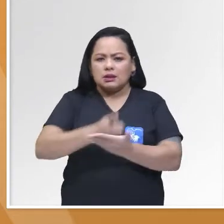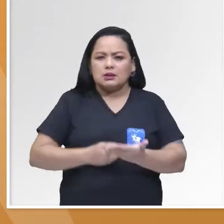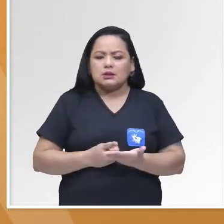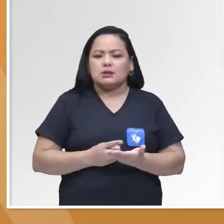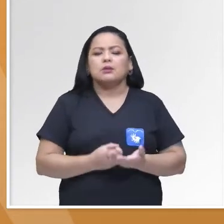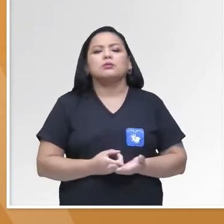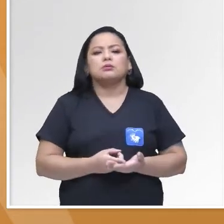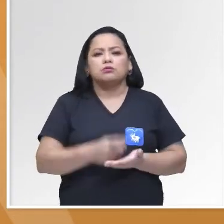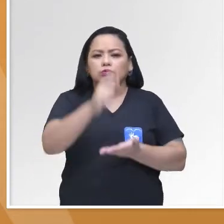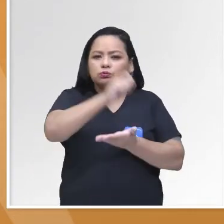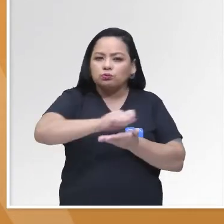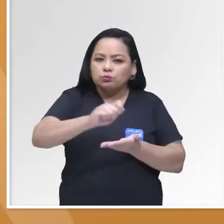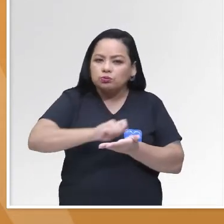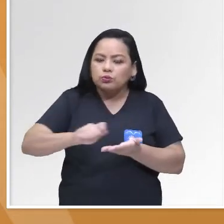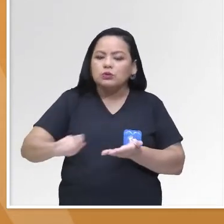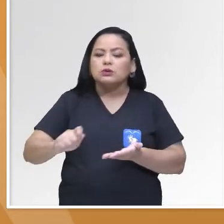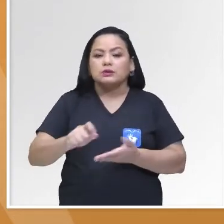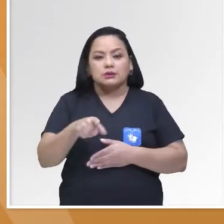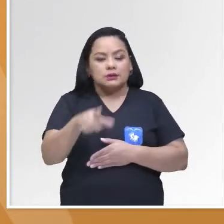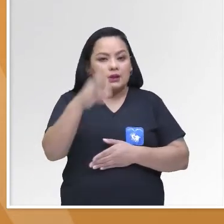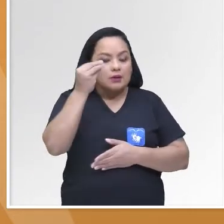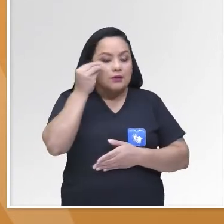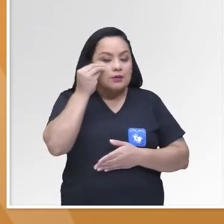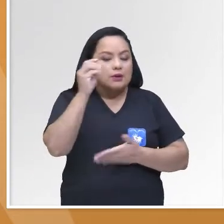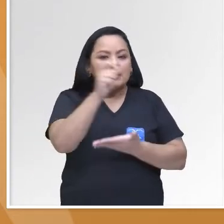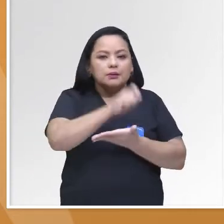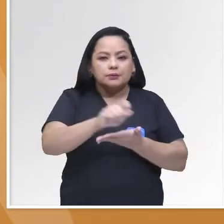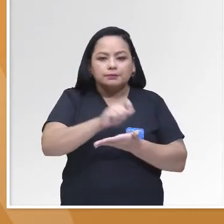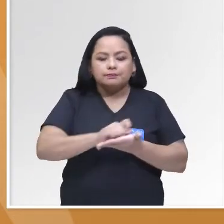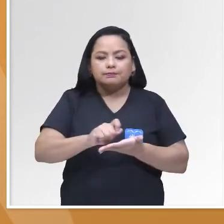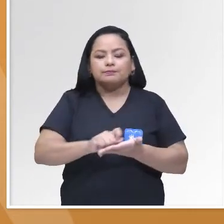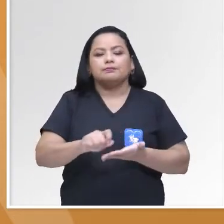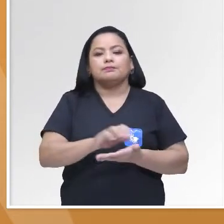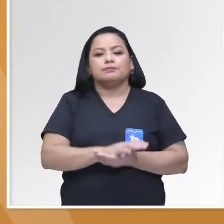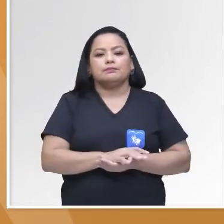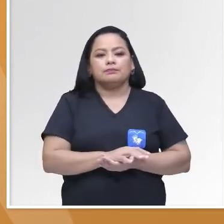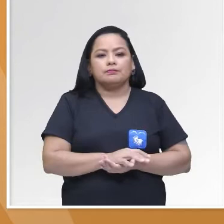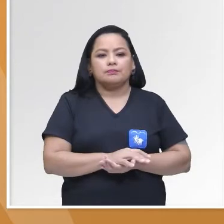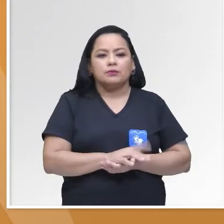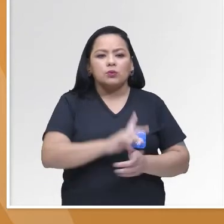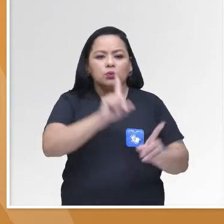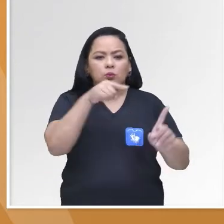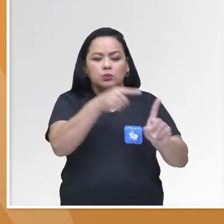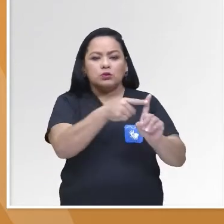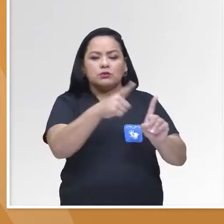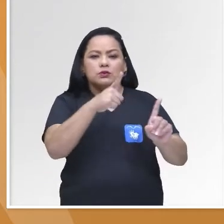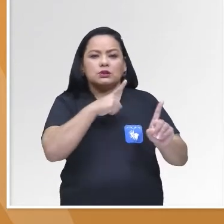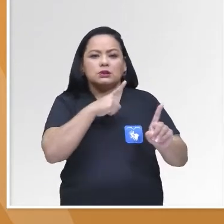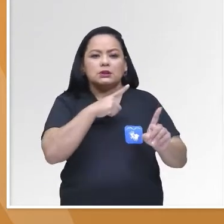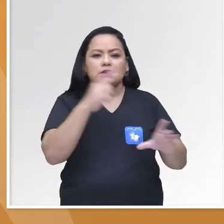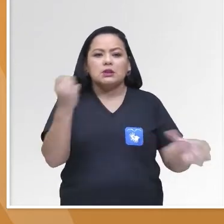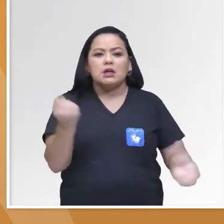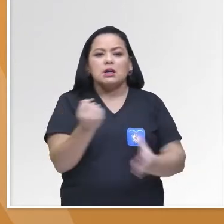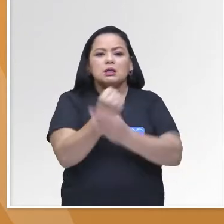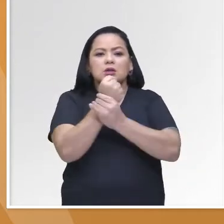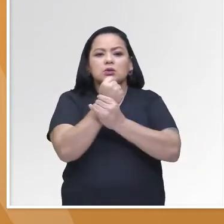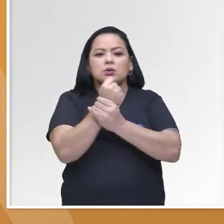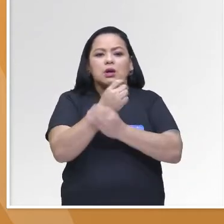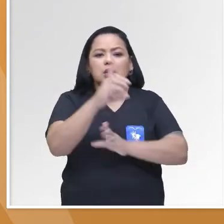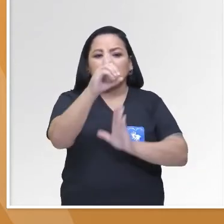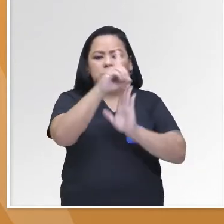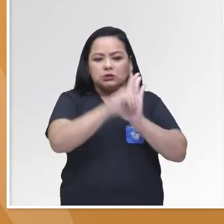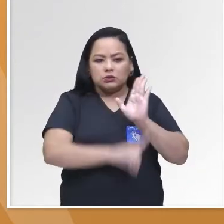foi redigida, vejam bem, ela foi redigida a fim de resguardar os